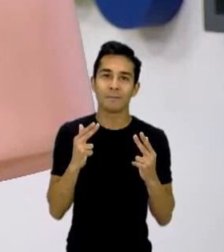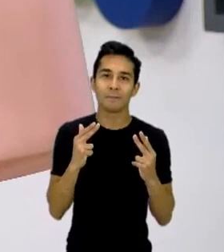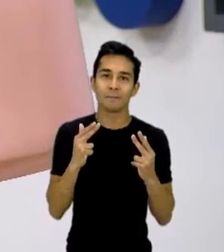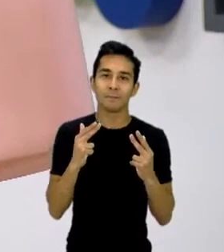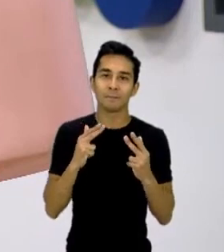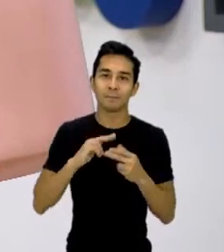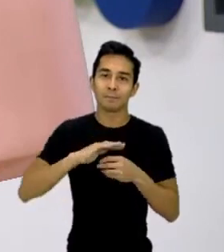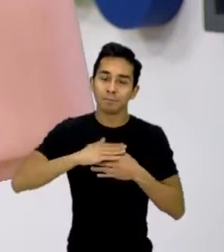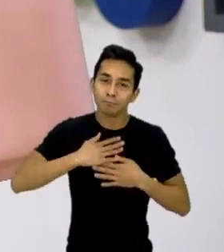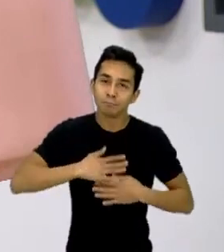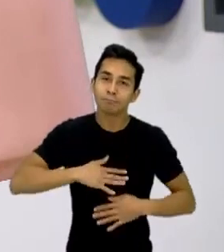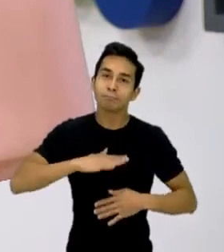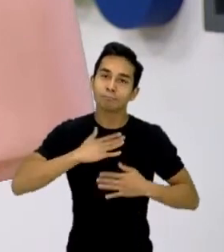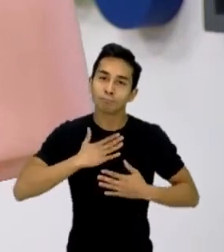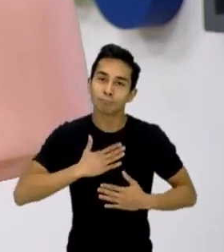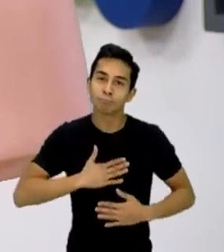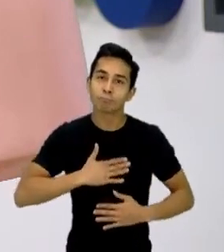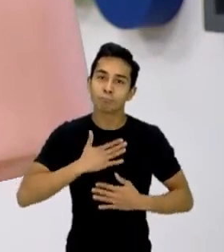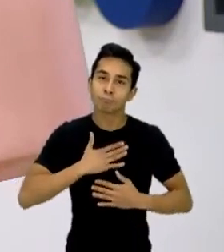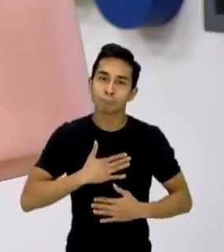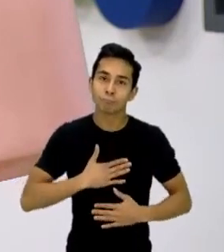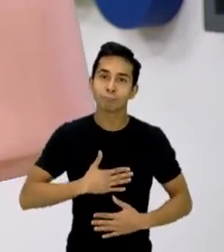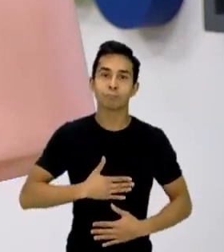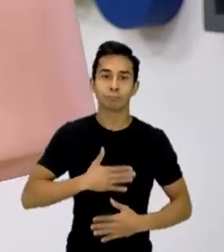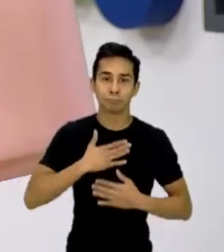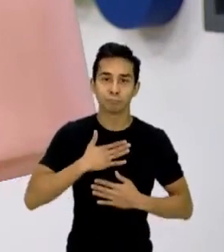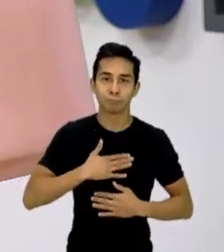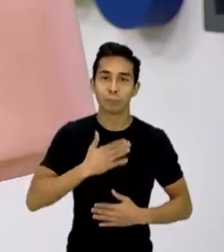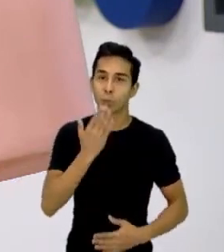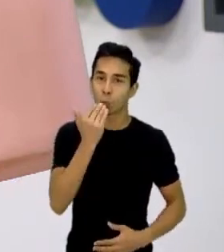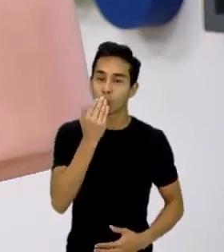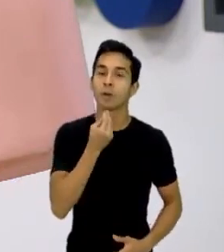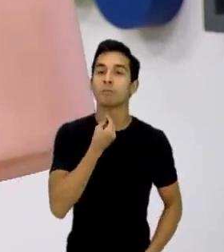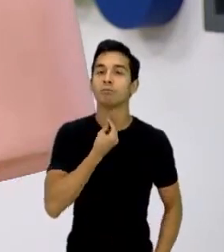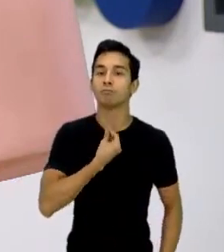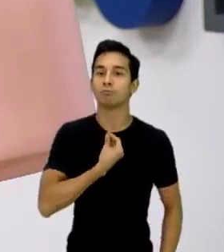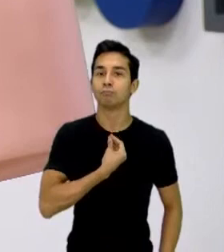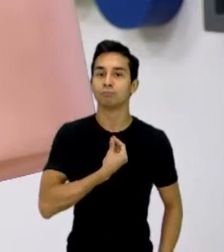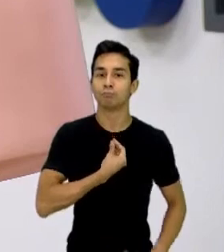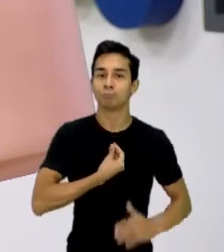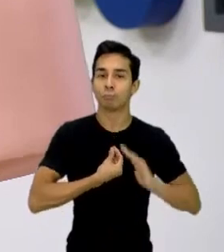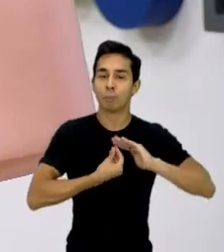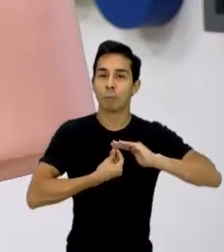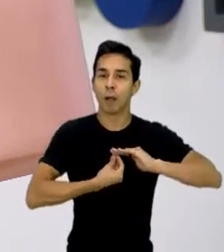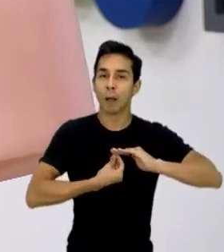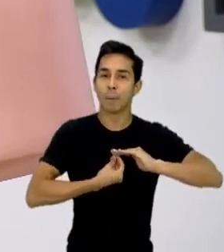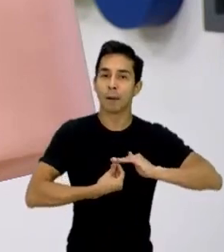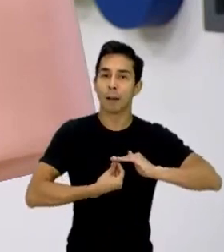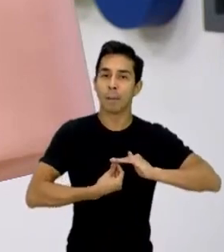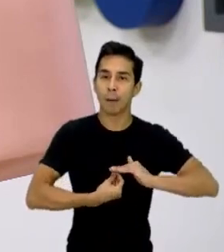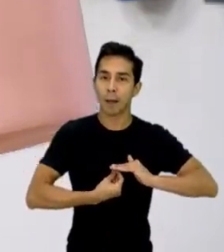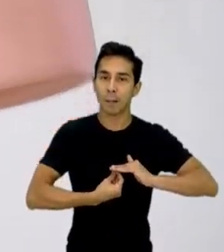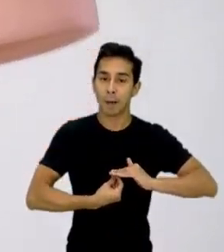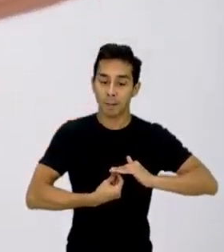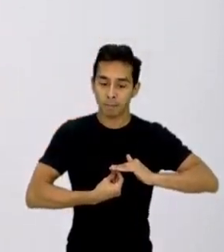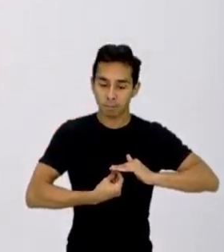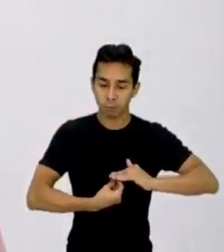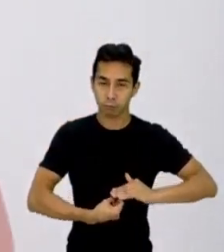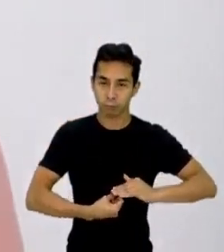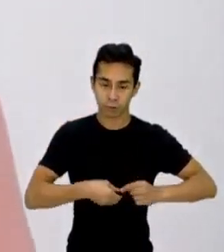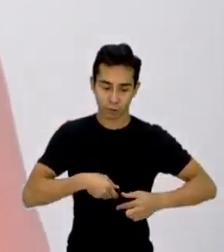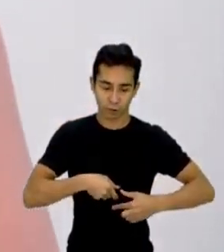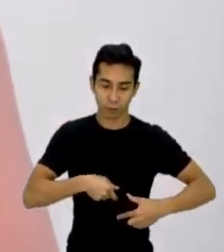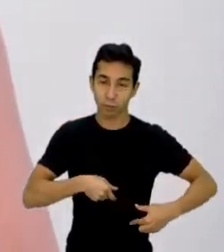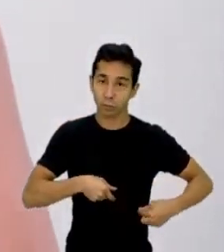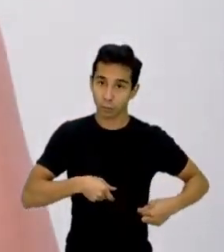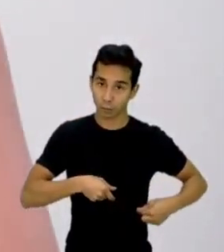para fazer com que o bolo alimentar nesse processo, ele entre, né, até chegar no estômago. Então, esses movimentos peristálticos,